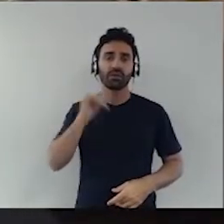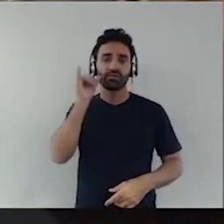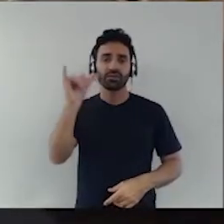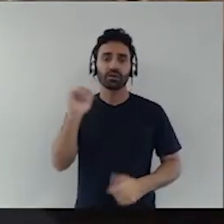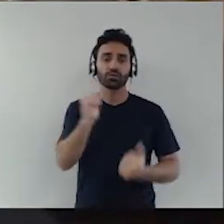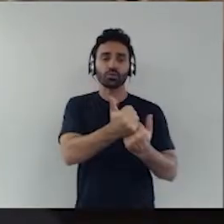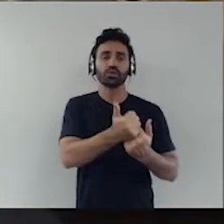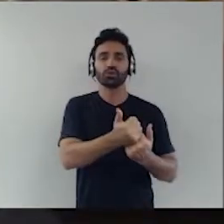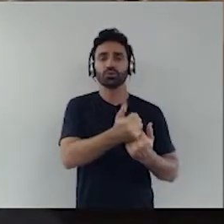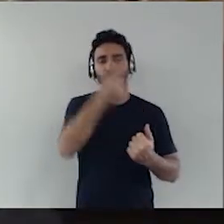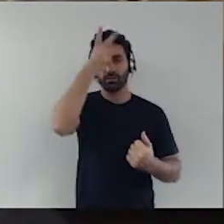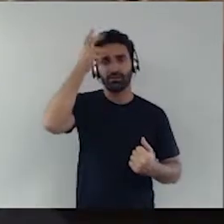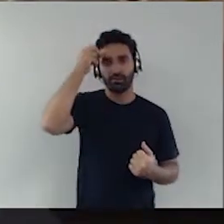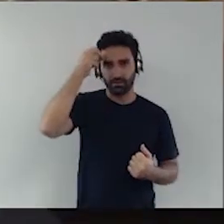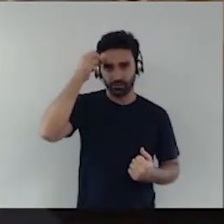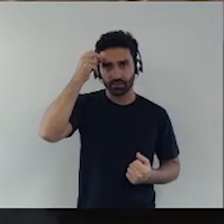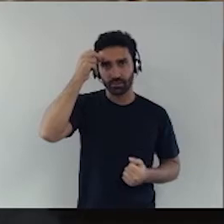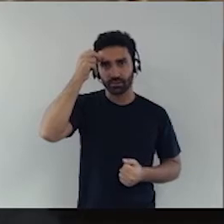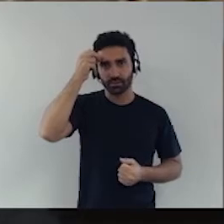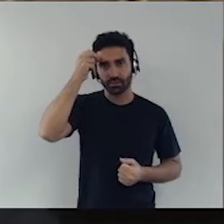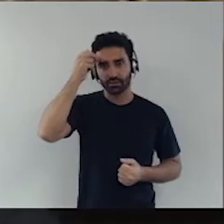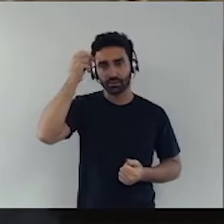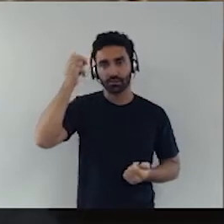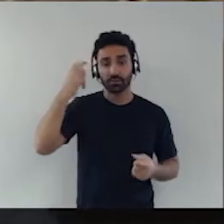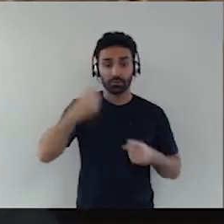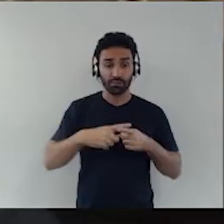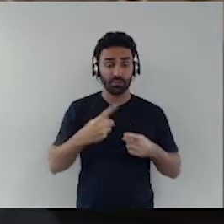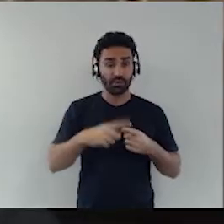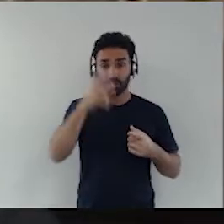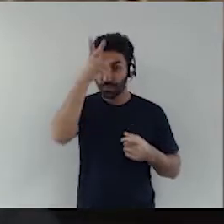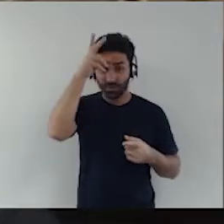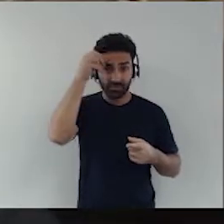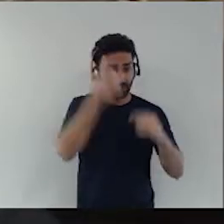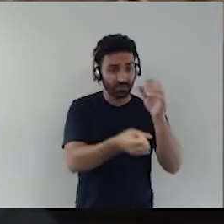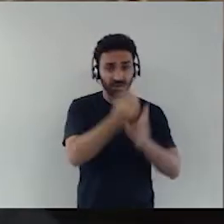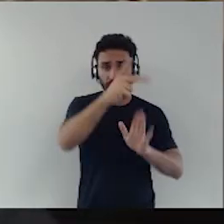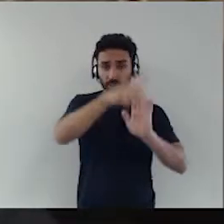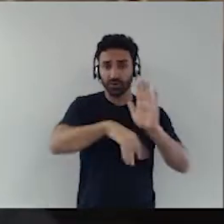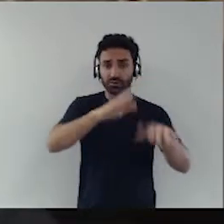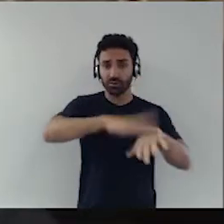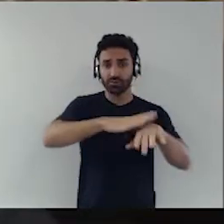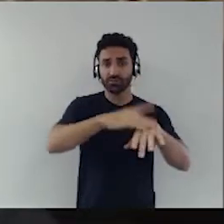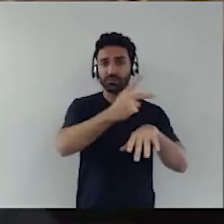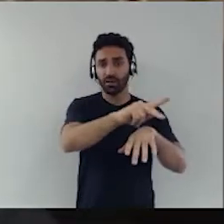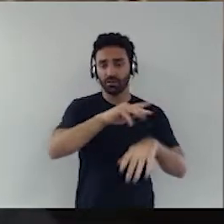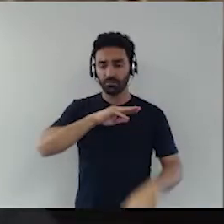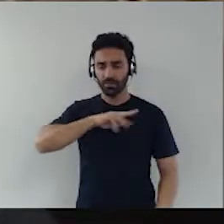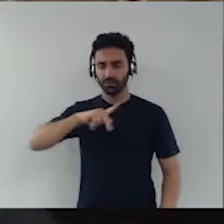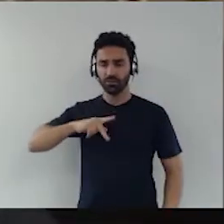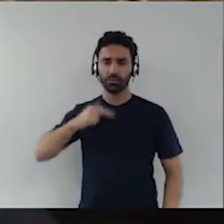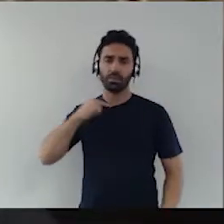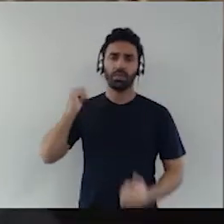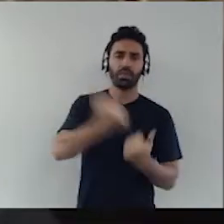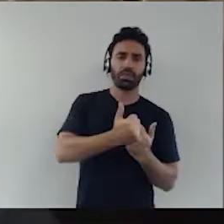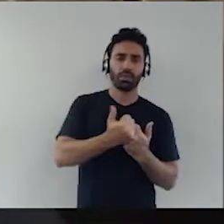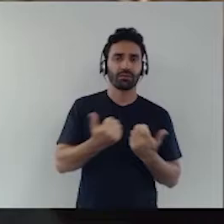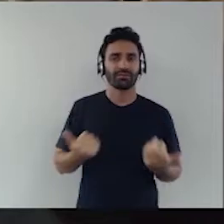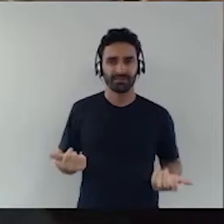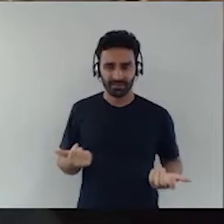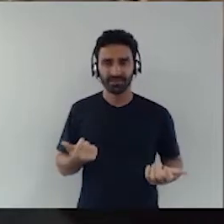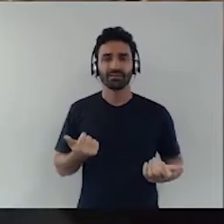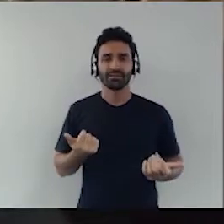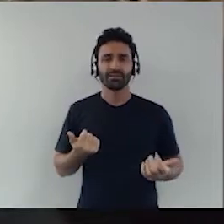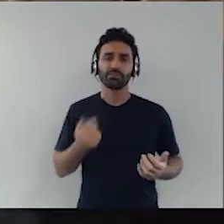gestores, procedendo à determinação de políticas públicas relacionadas diretamente no enfrentamento da Covid-19. Nos